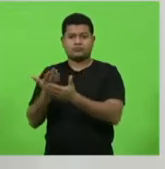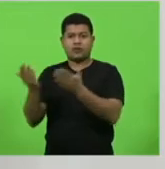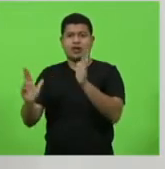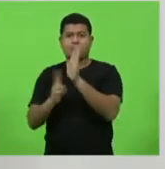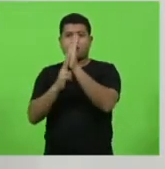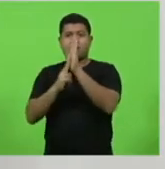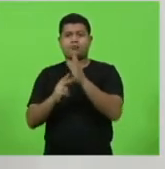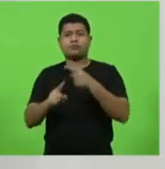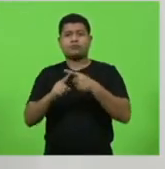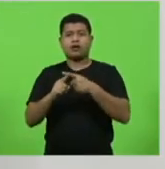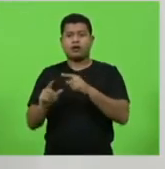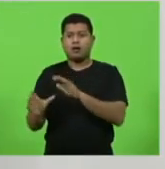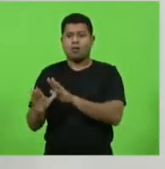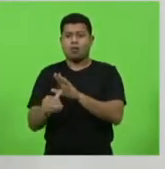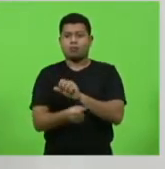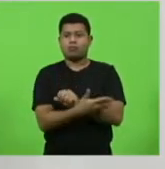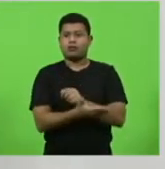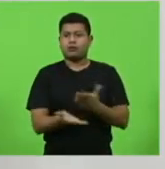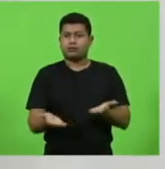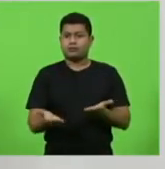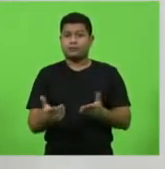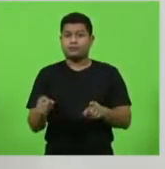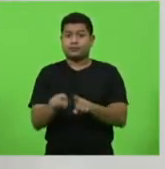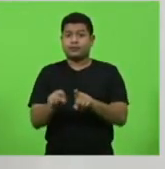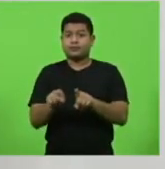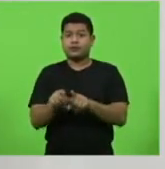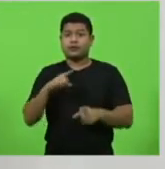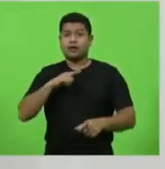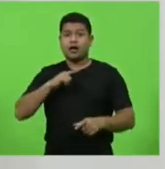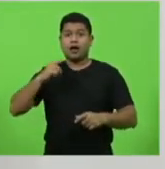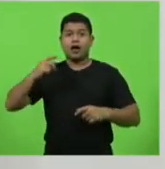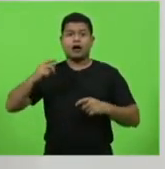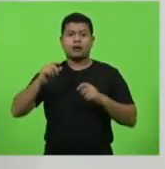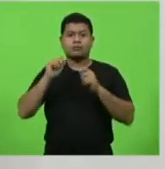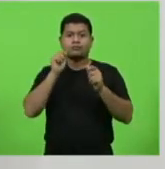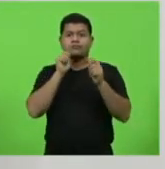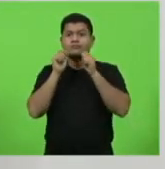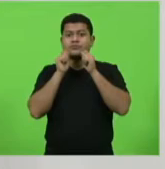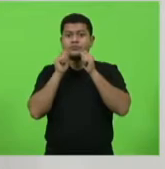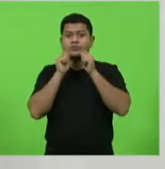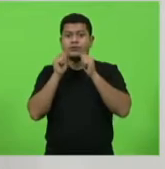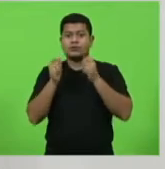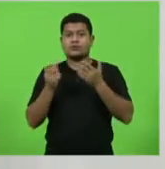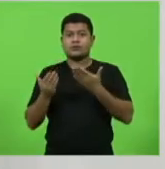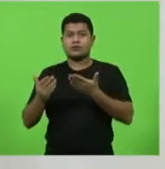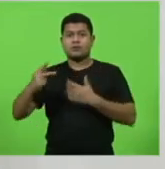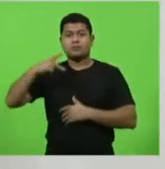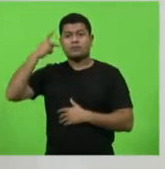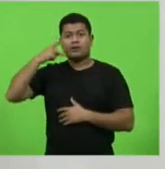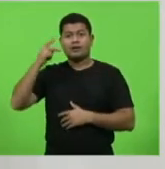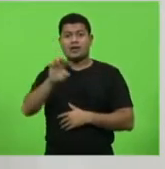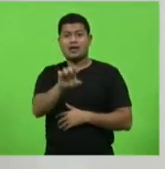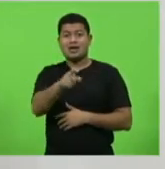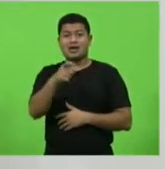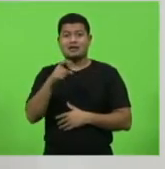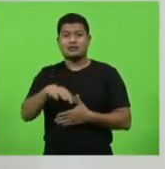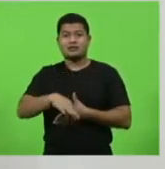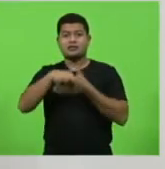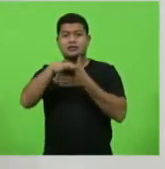e que tem assessor parlamentar de ex-líder do governo,